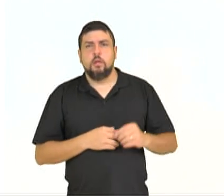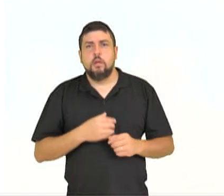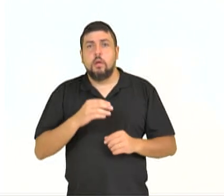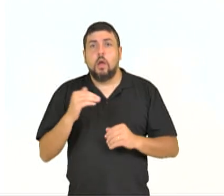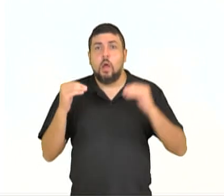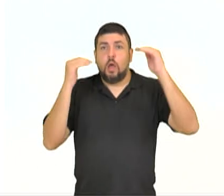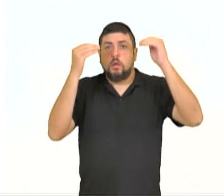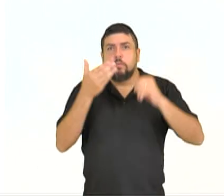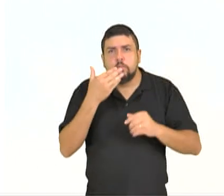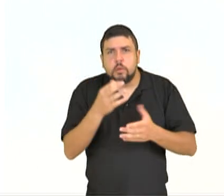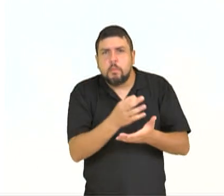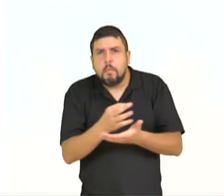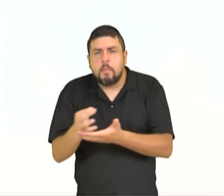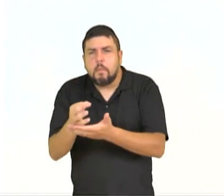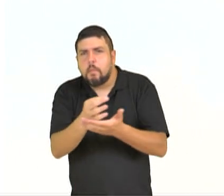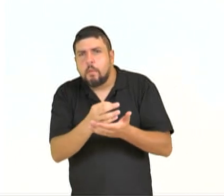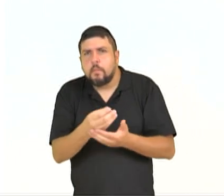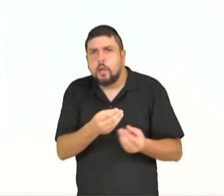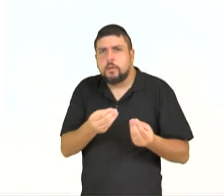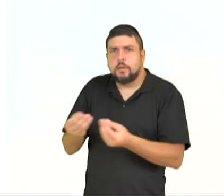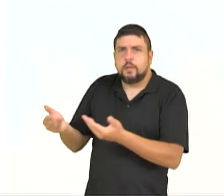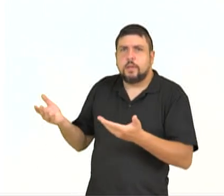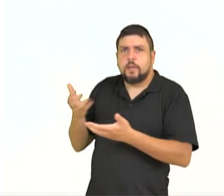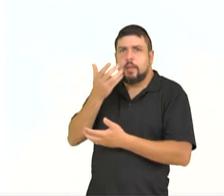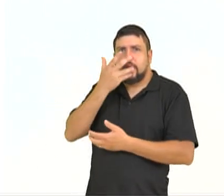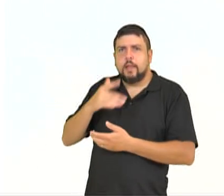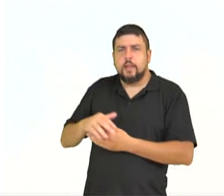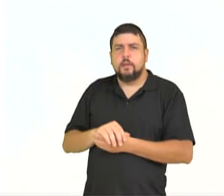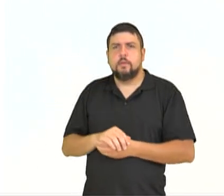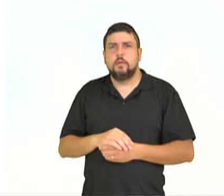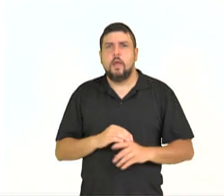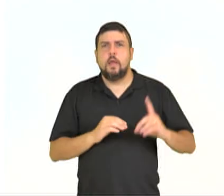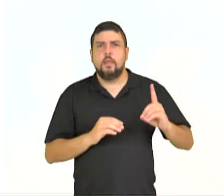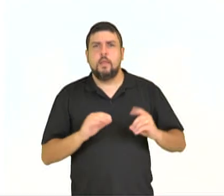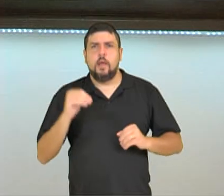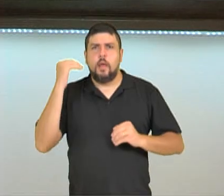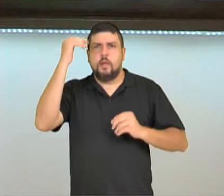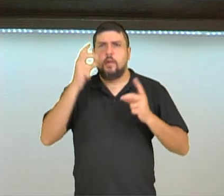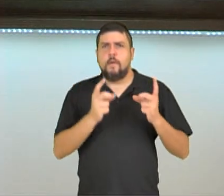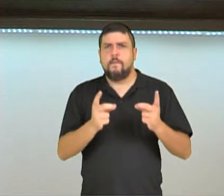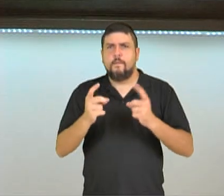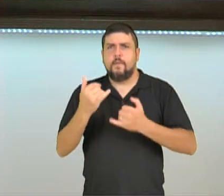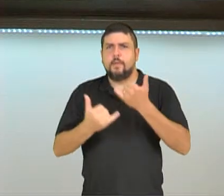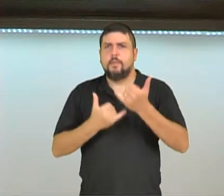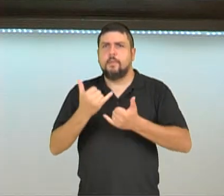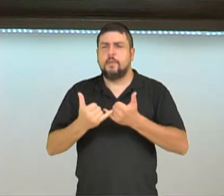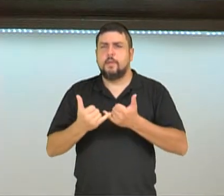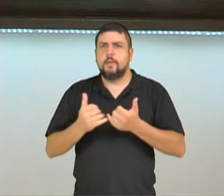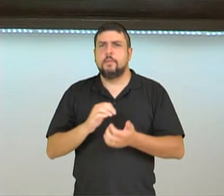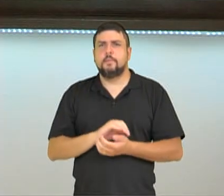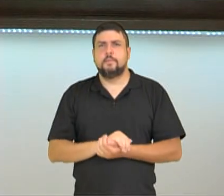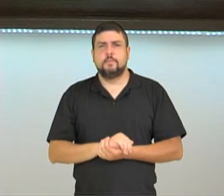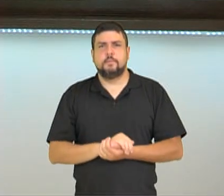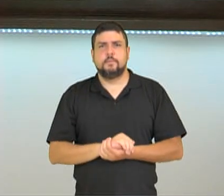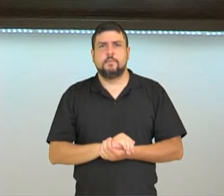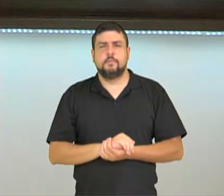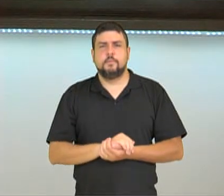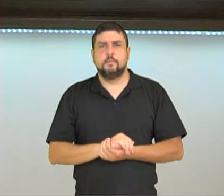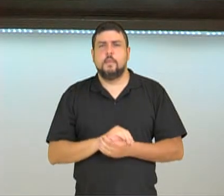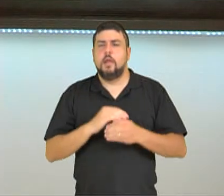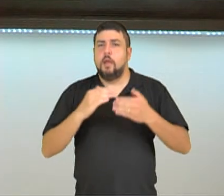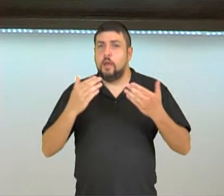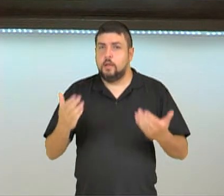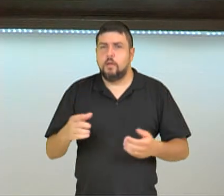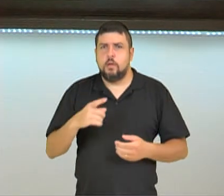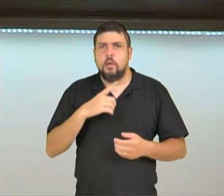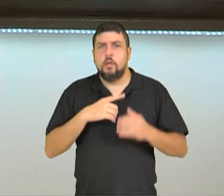as crianças. Letra D. Um adulto que vende brinquedos. Então, vimos que no cartaz temos um